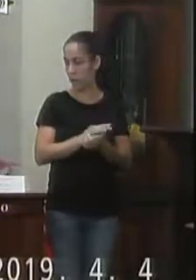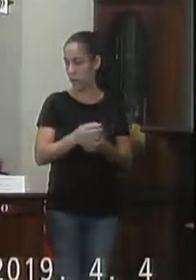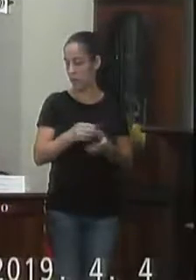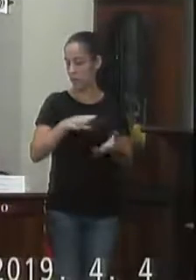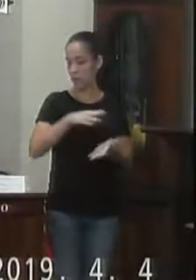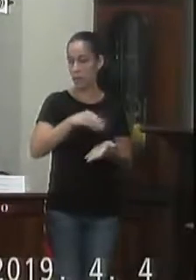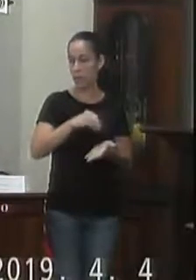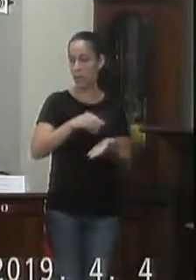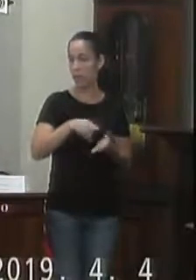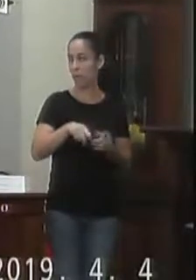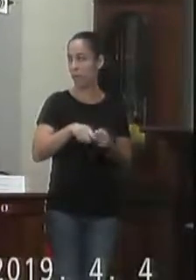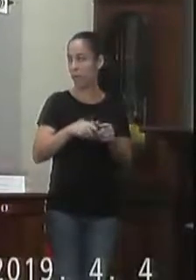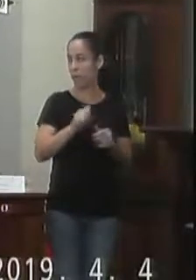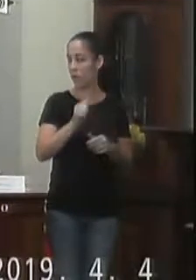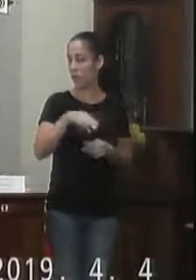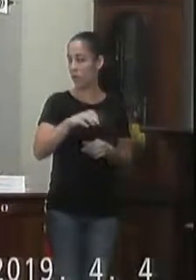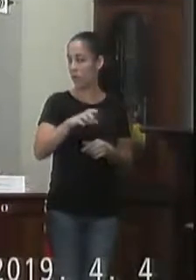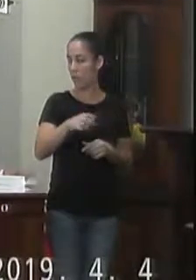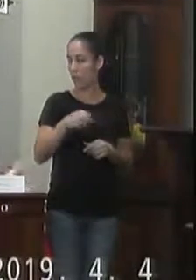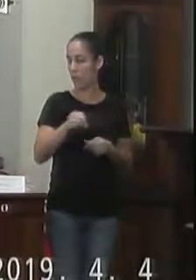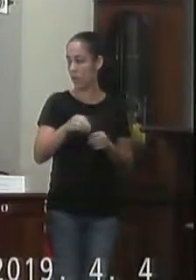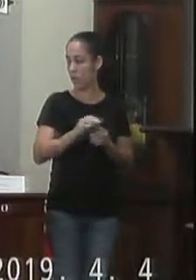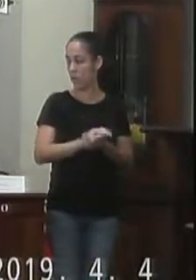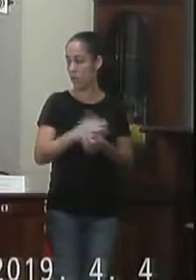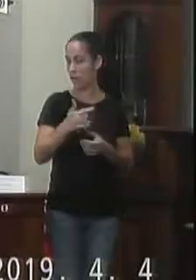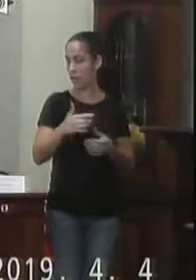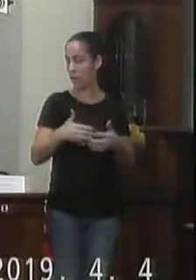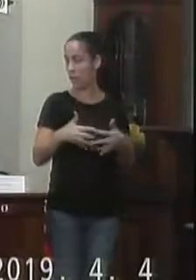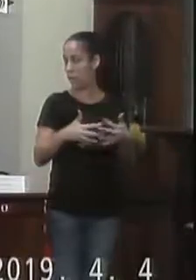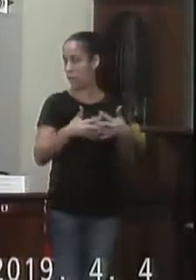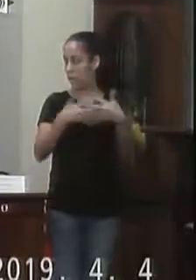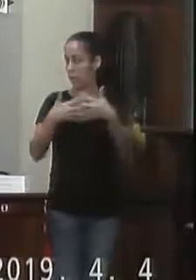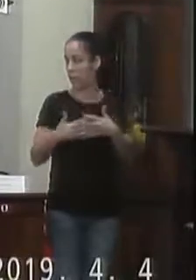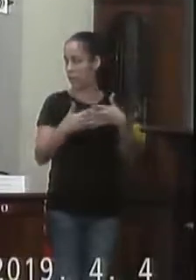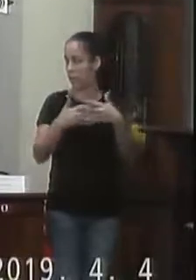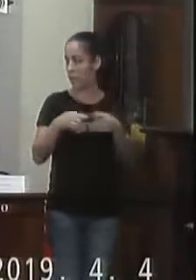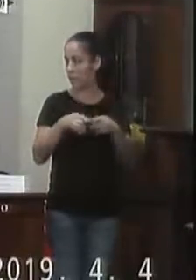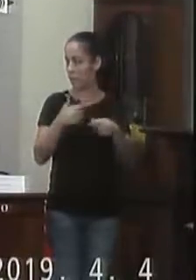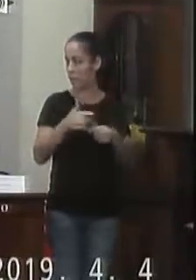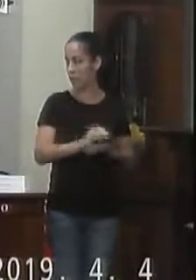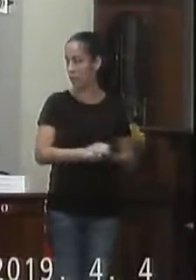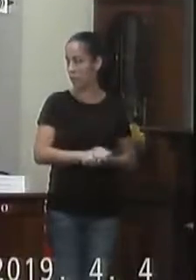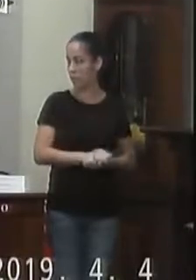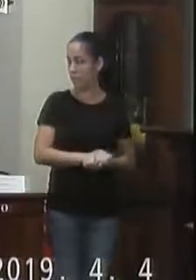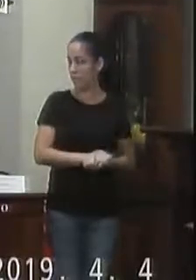anexo falando que ele não dispõe de caminhão para ser utilizado no transporte solicitado.